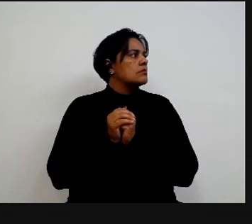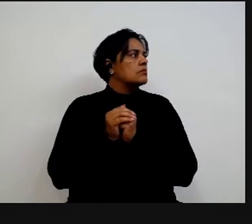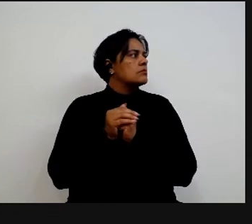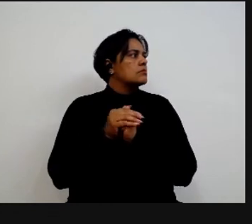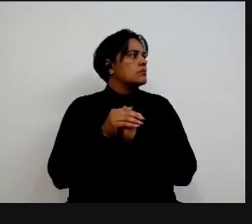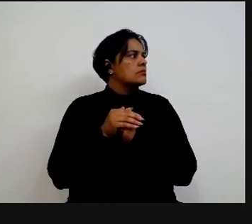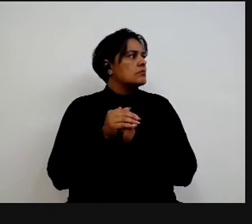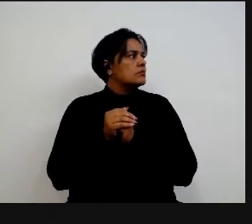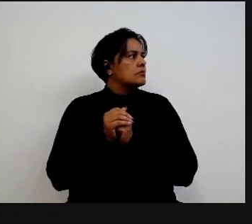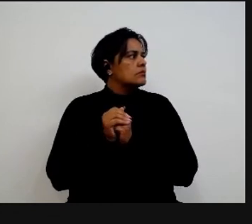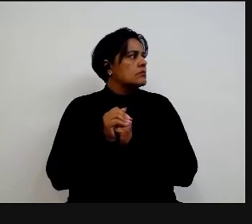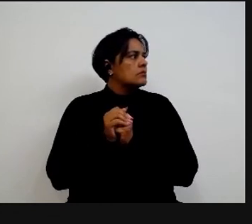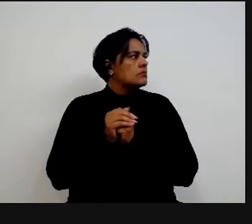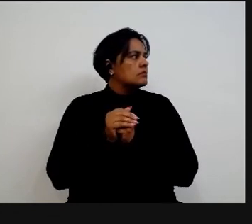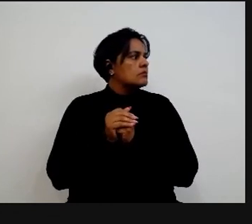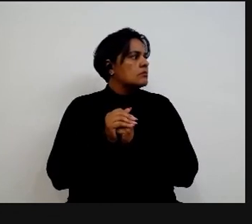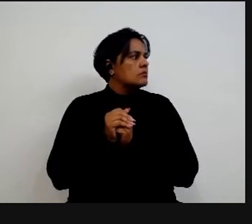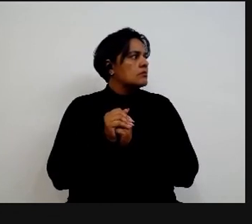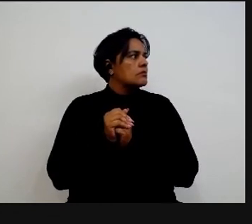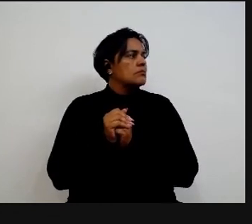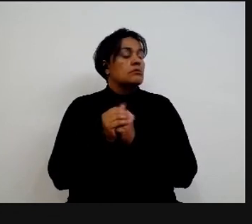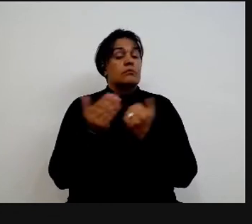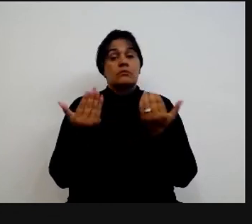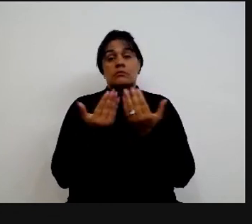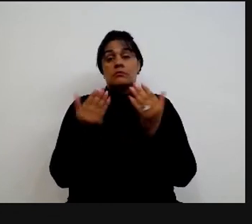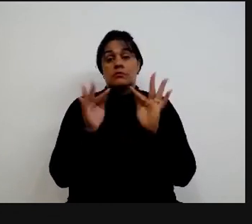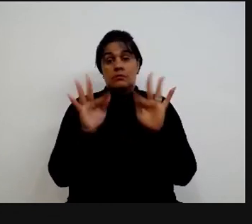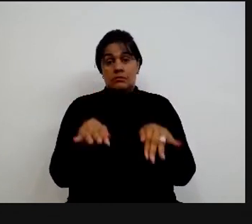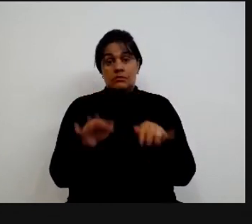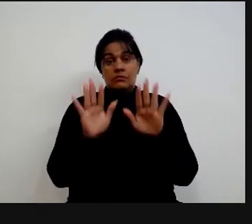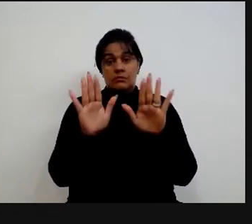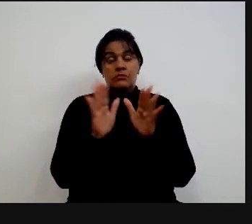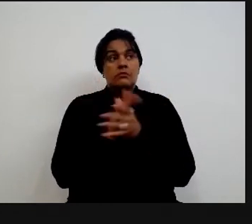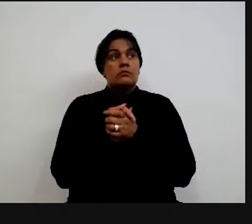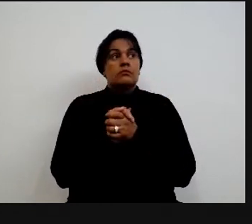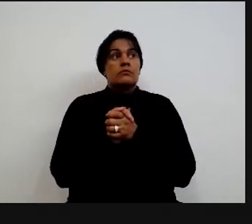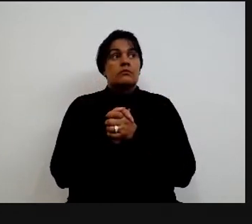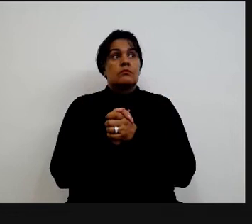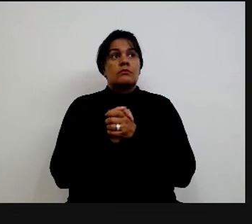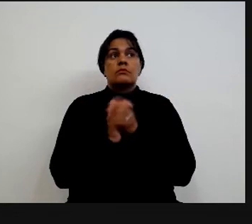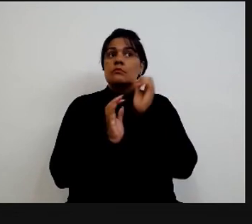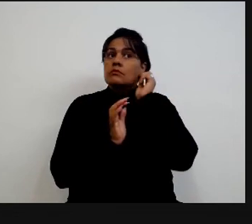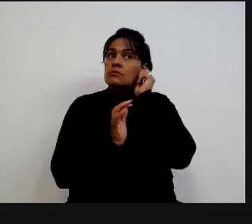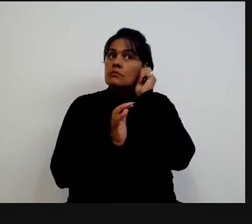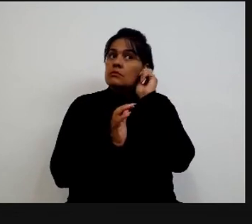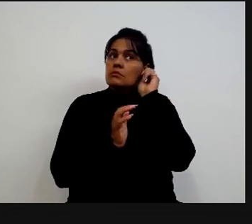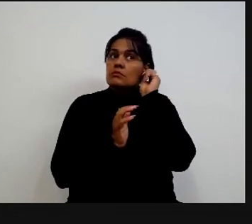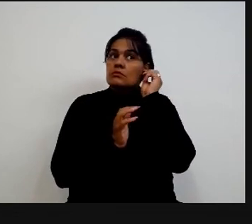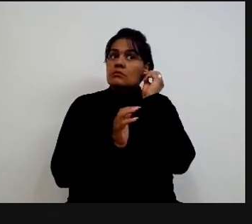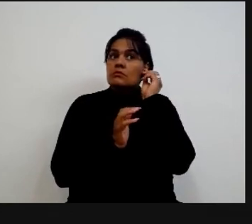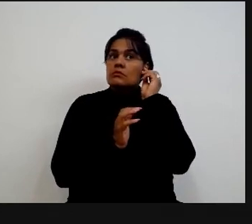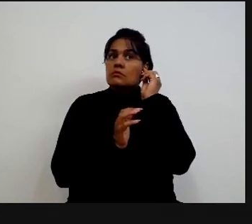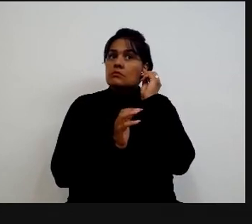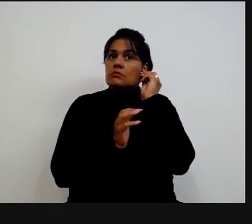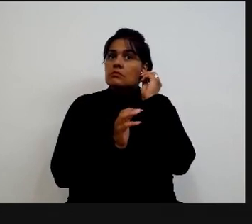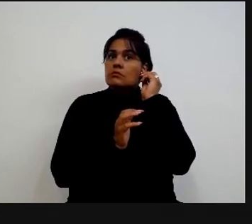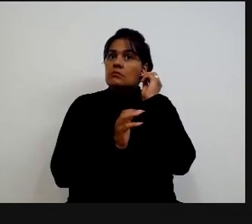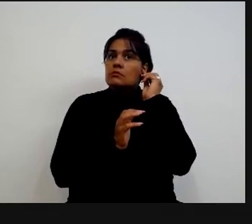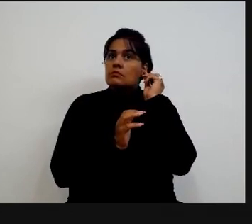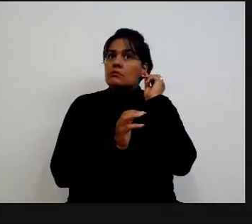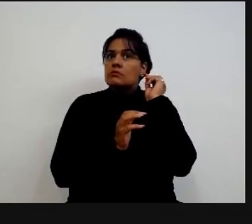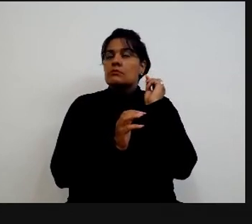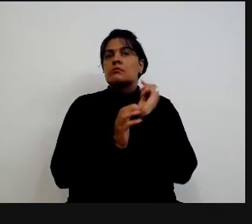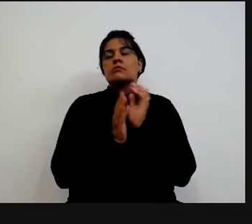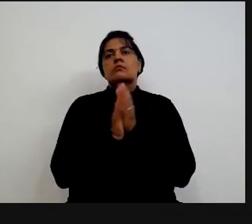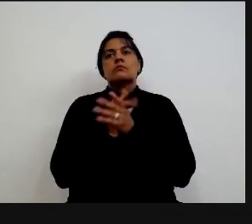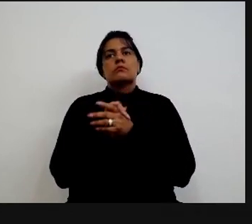E, para a gente encerrar, queria também ouvi-los rapidamente sobre uma questão